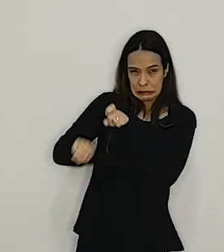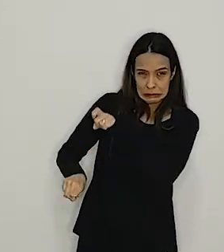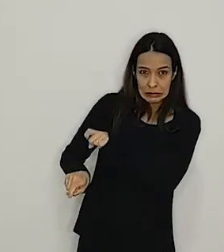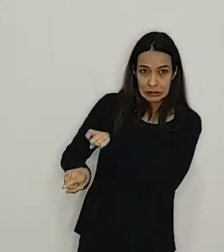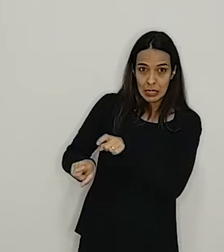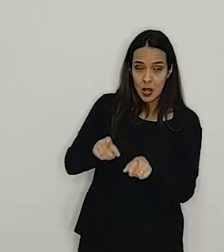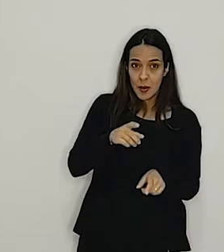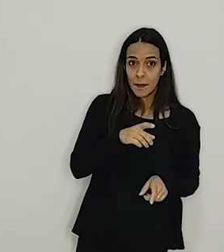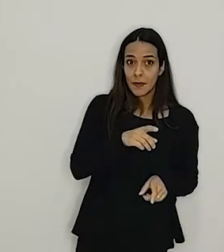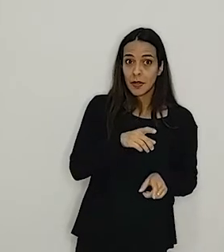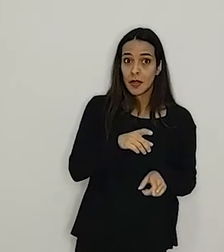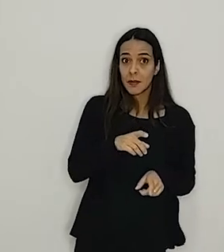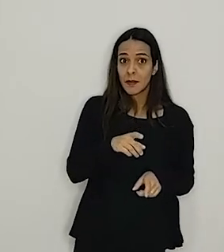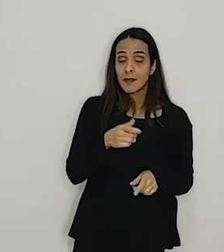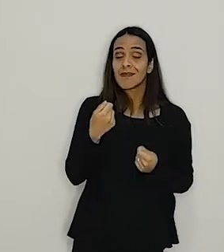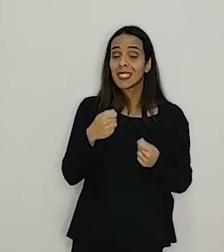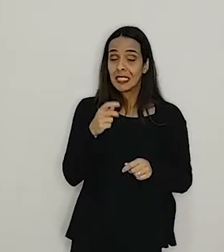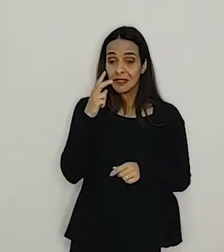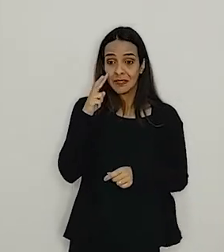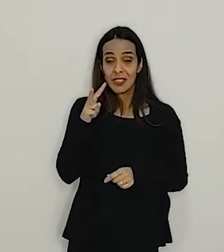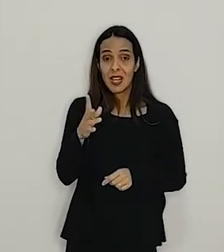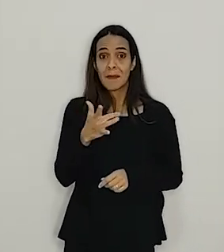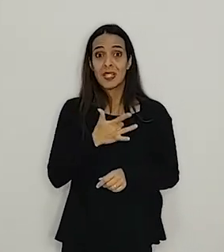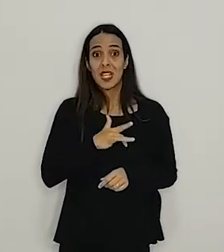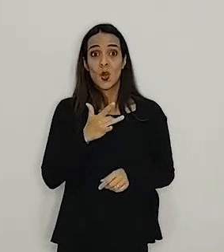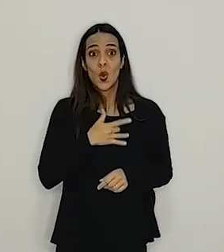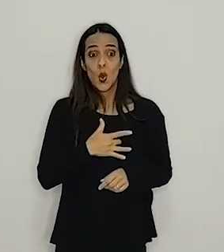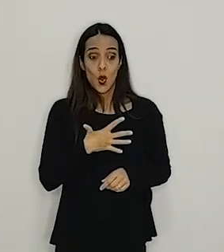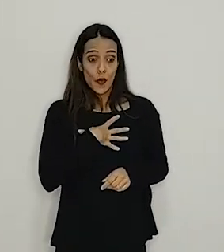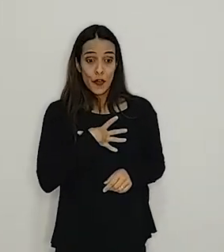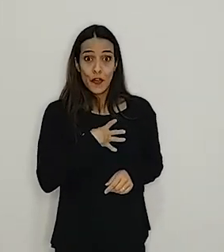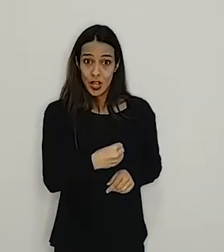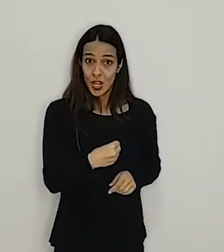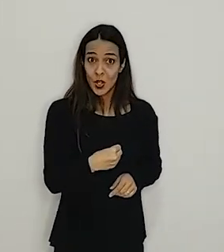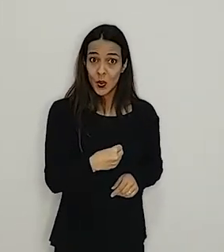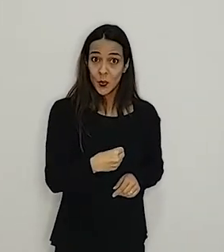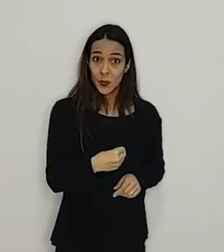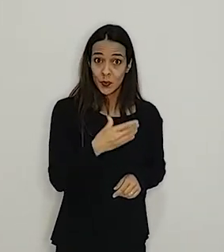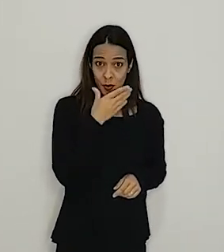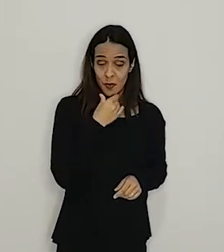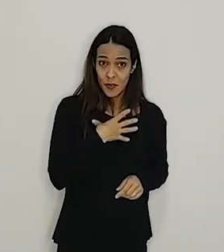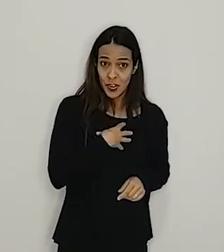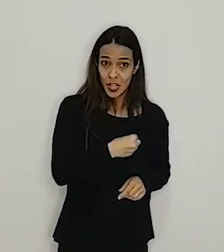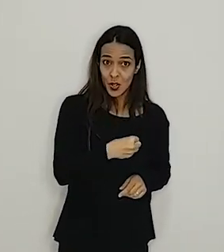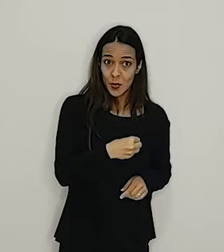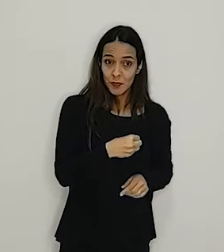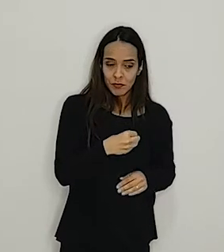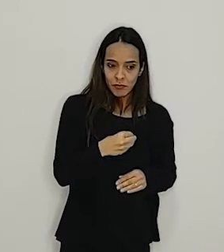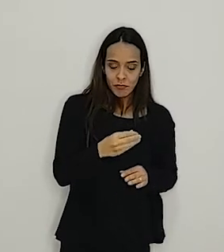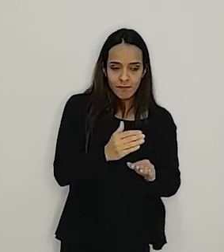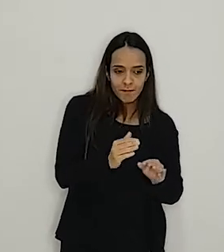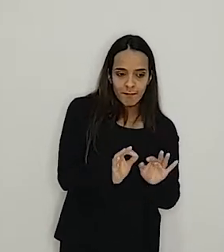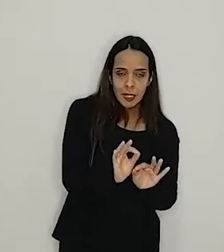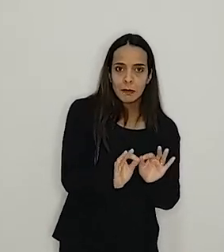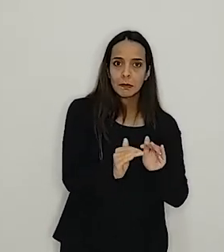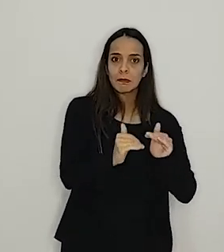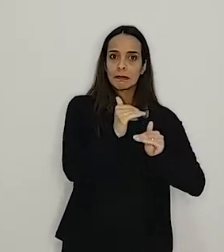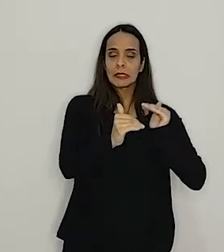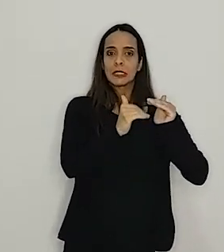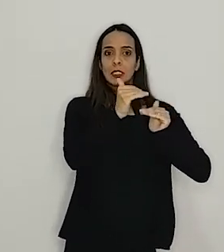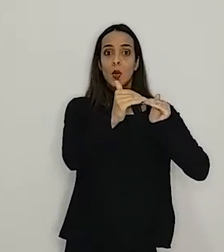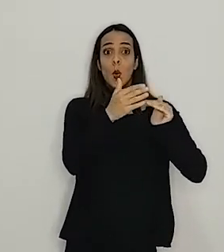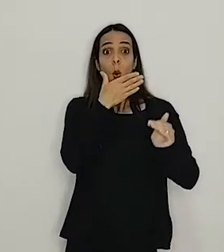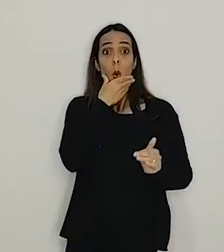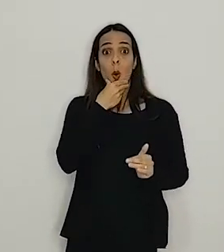abusadores. Precisamos lançar olhos de misericórdia sobre os nossos filhos que estão sendo constituídos, construídos,